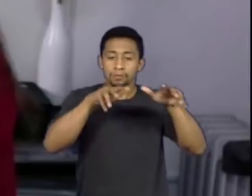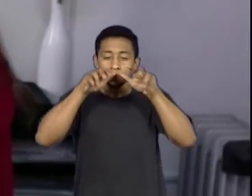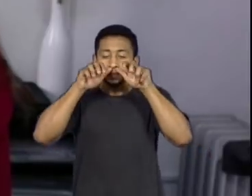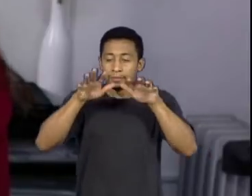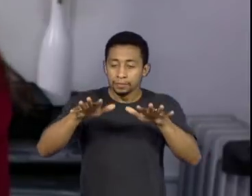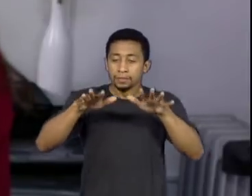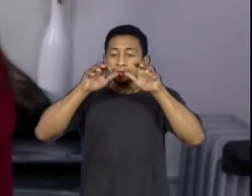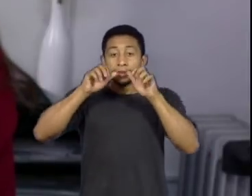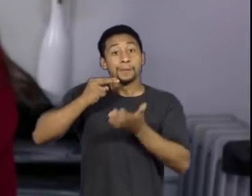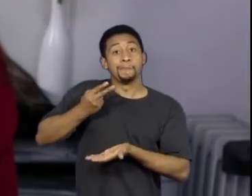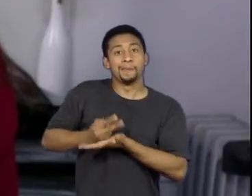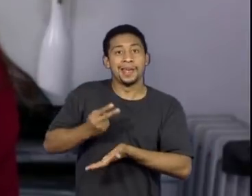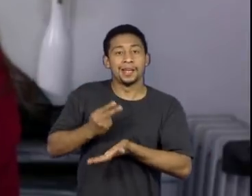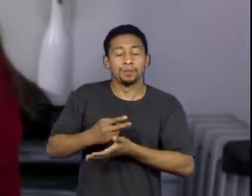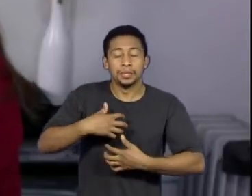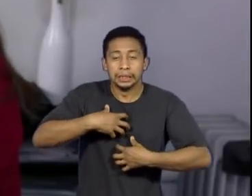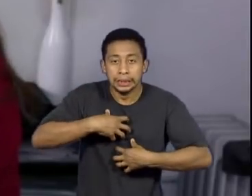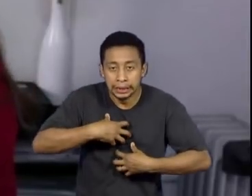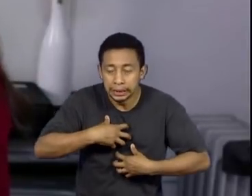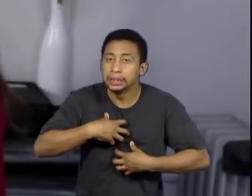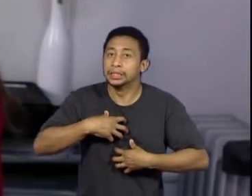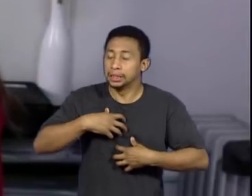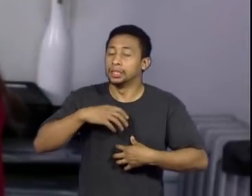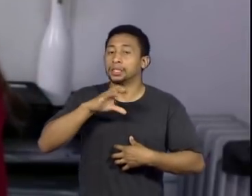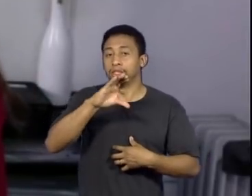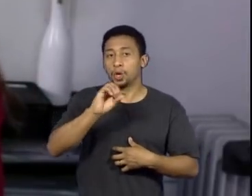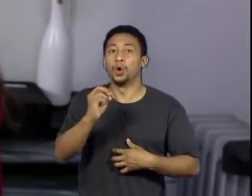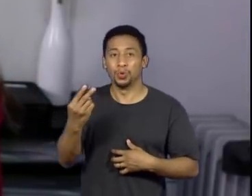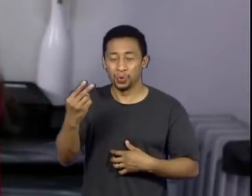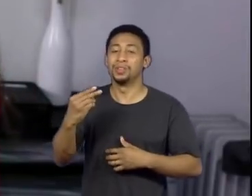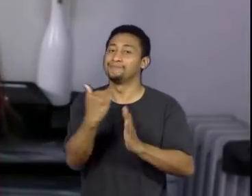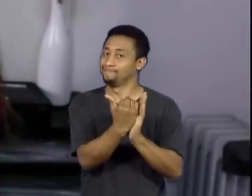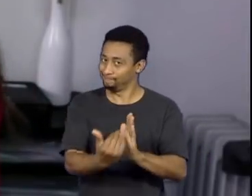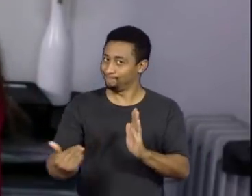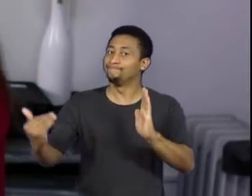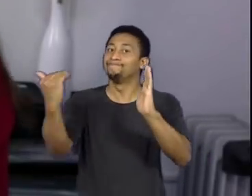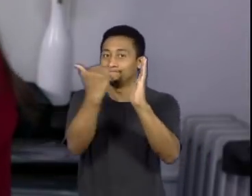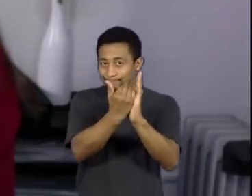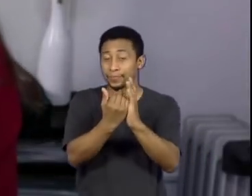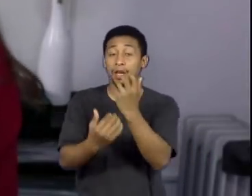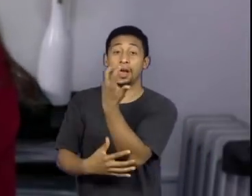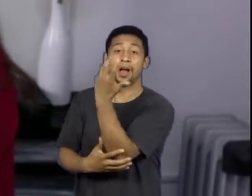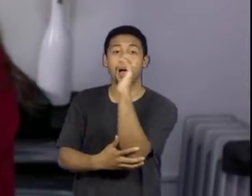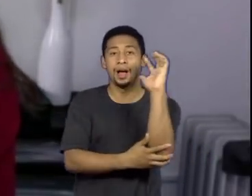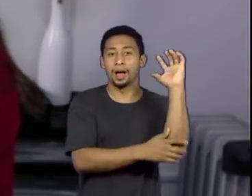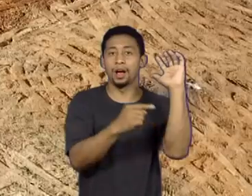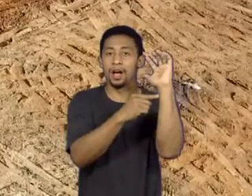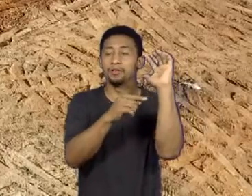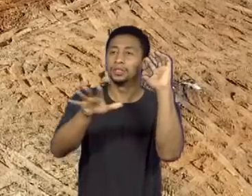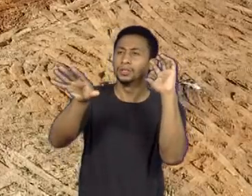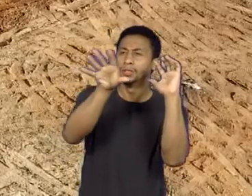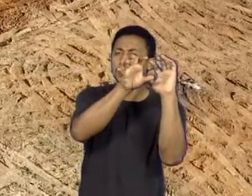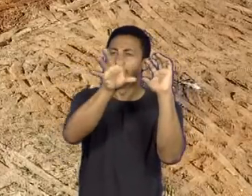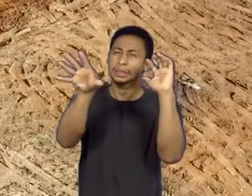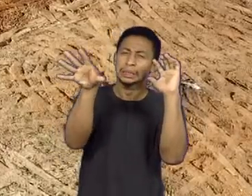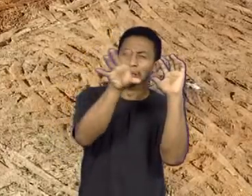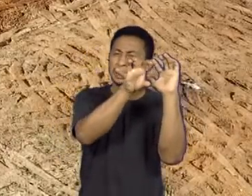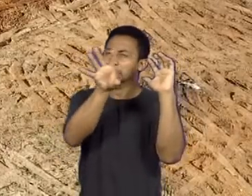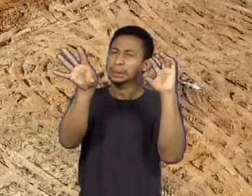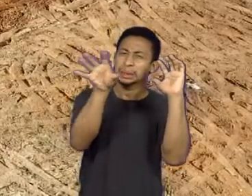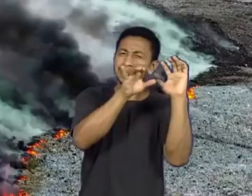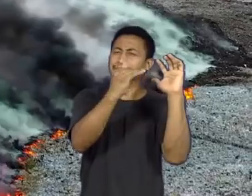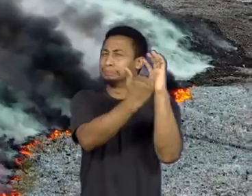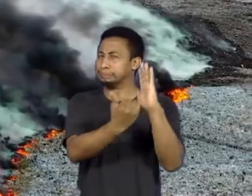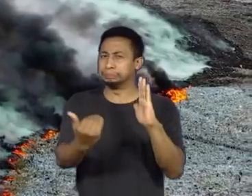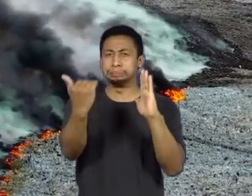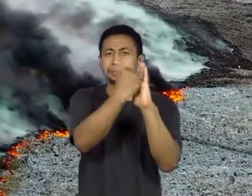mesma, você vai ver mais emissão de CO2, chegando ao ponto de uma árvore morrer e ela também vai se decompor ao